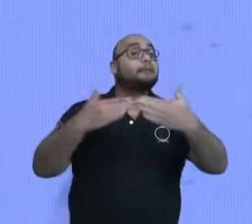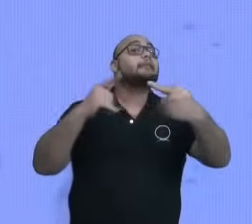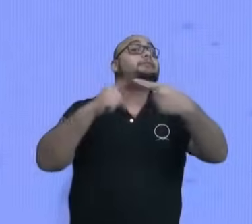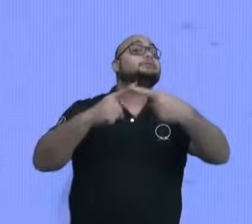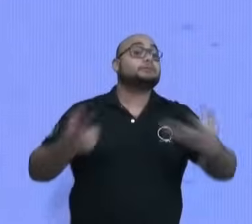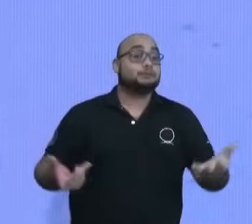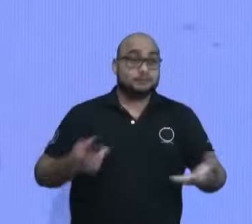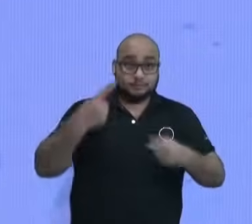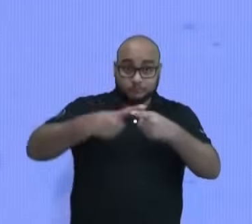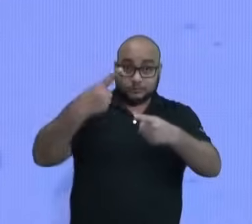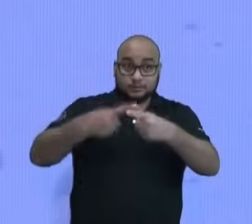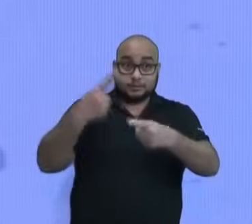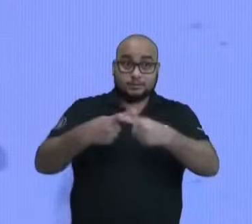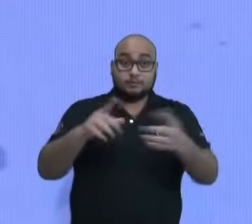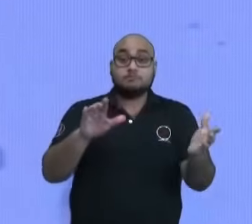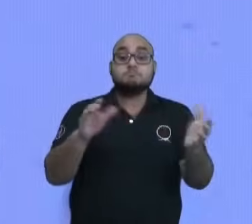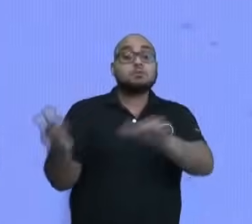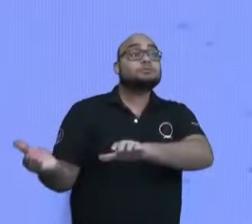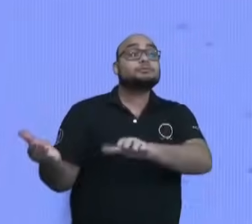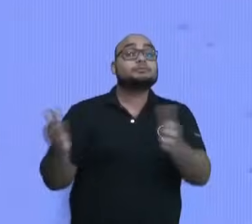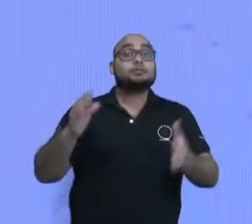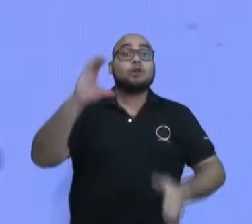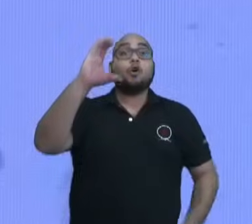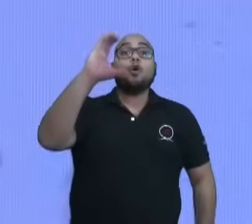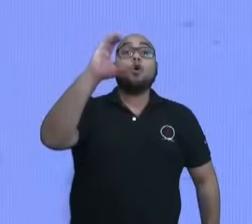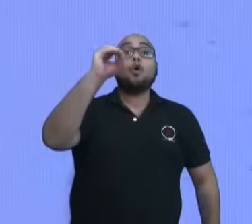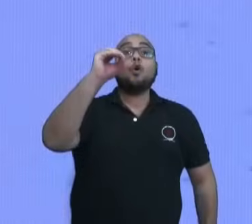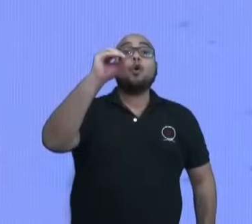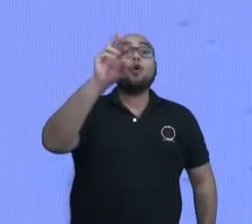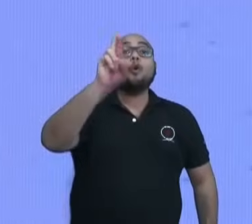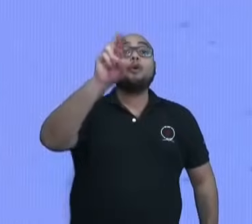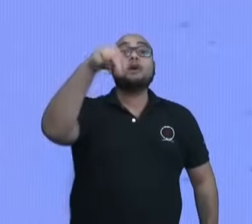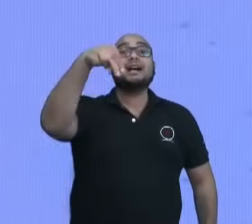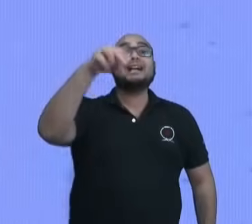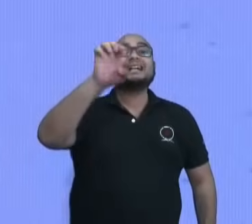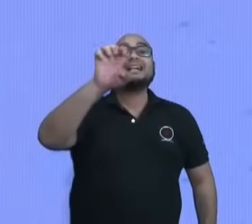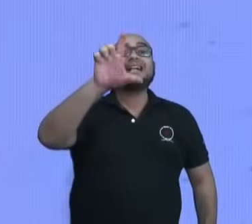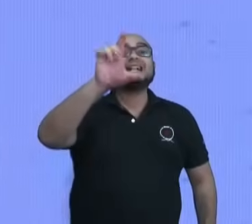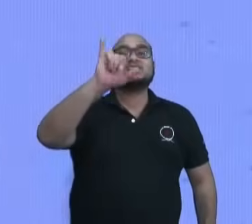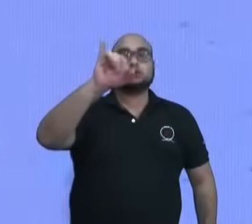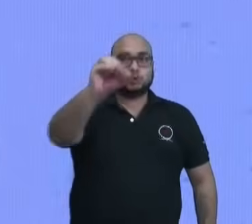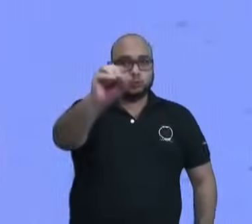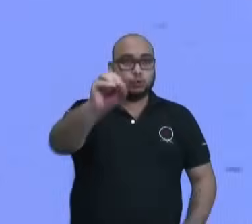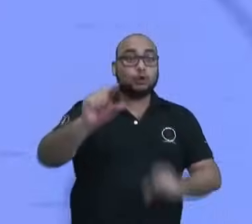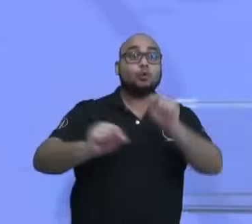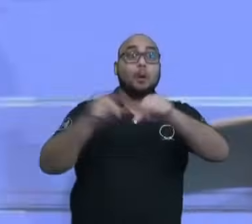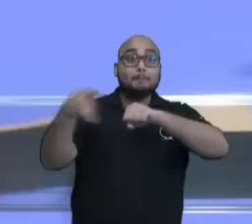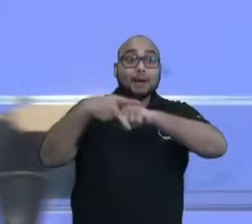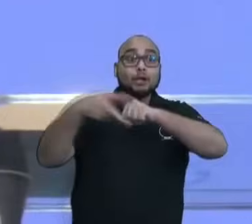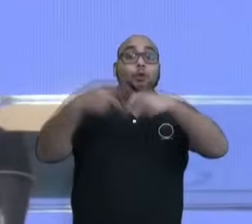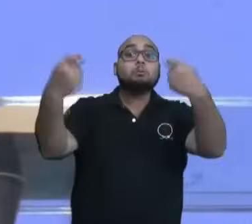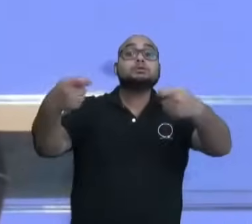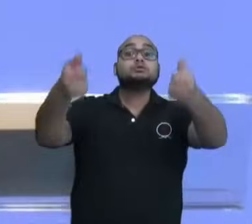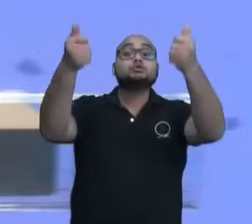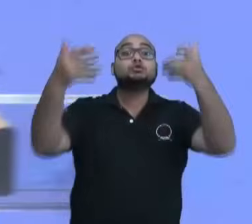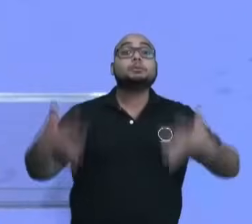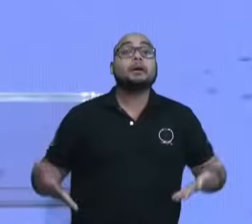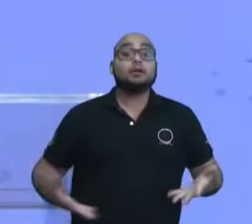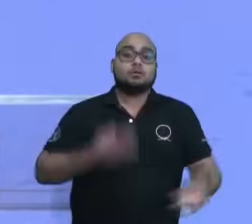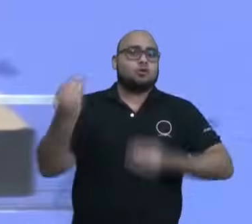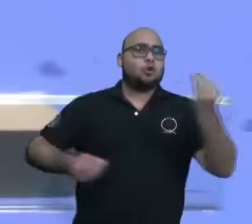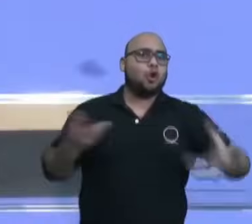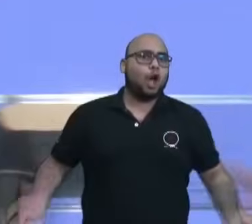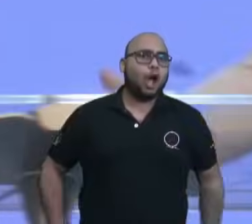Pedrão não era um Bedeu não Pedro teve que dar satisfação à igreja como é que vem aqui agora não D satisfação a